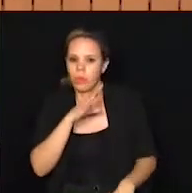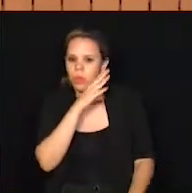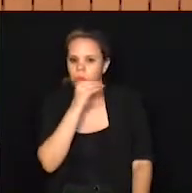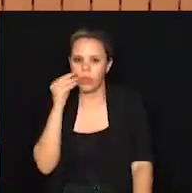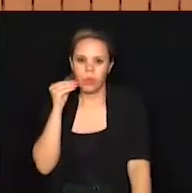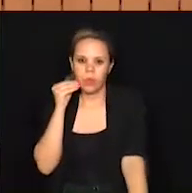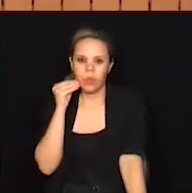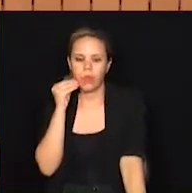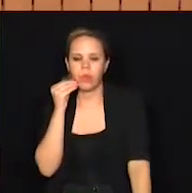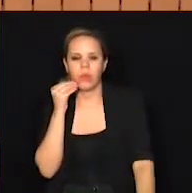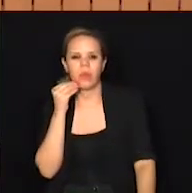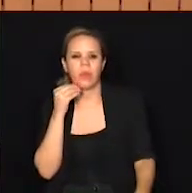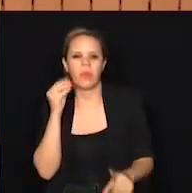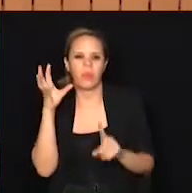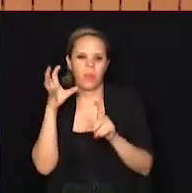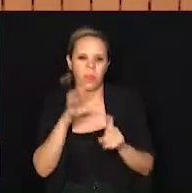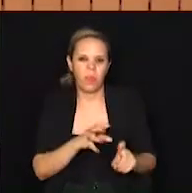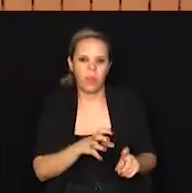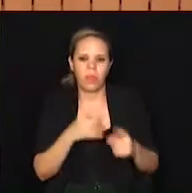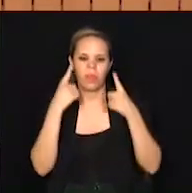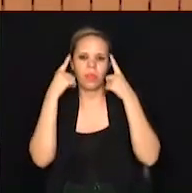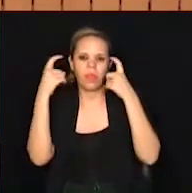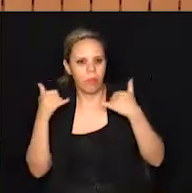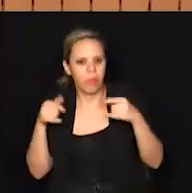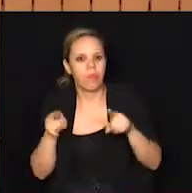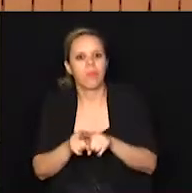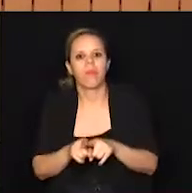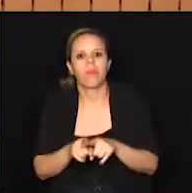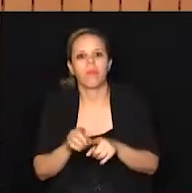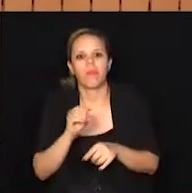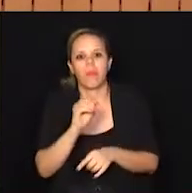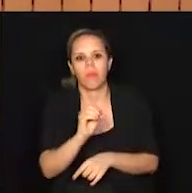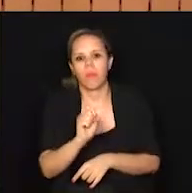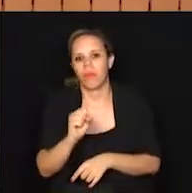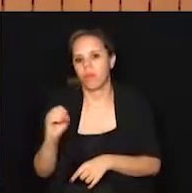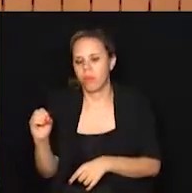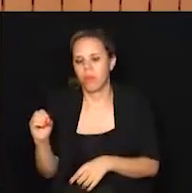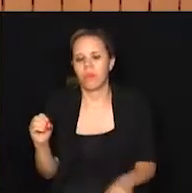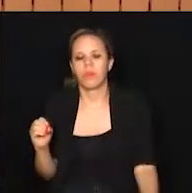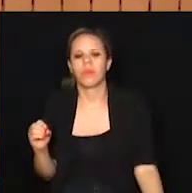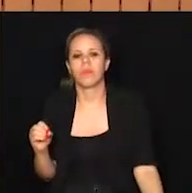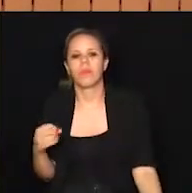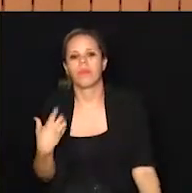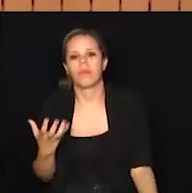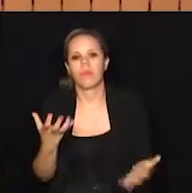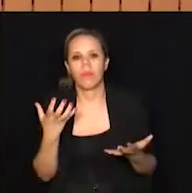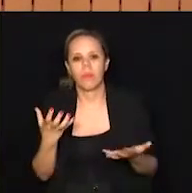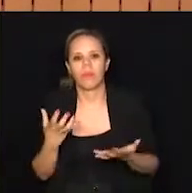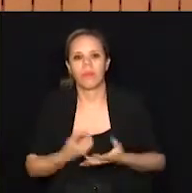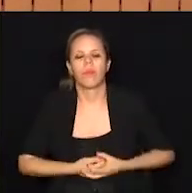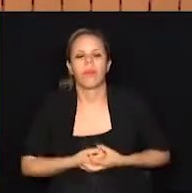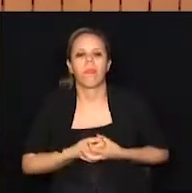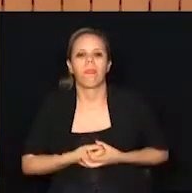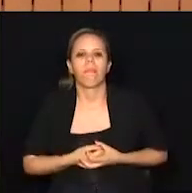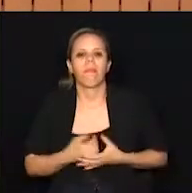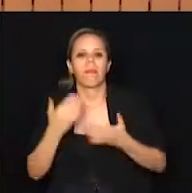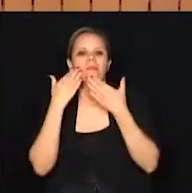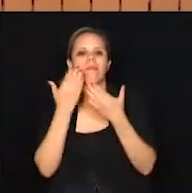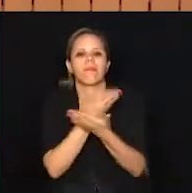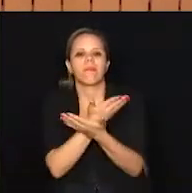Campinas. Como eu falei, a Secretaria Municipal de Educação e a estadual justificaram também a